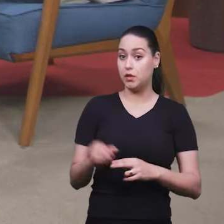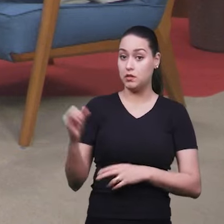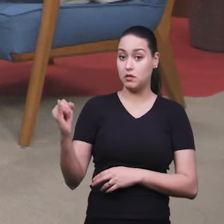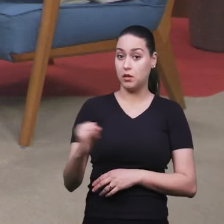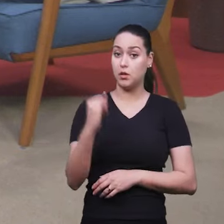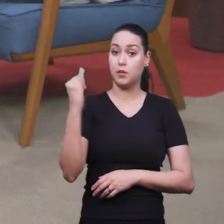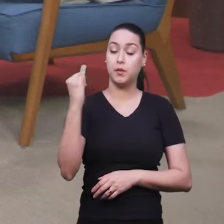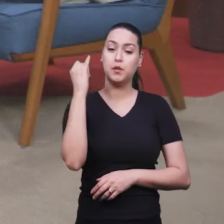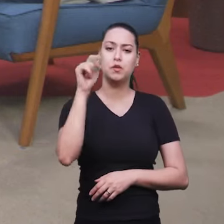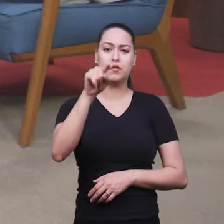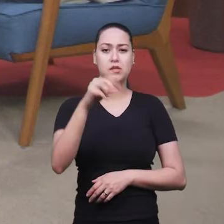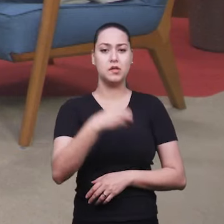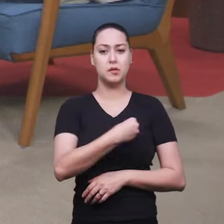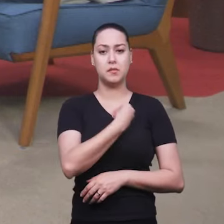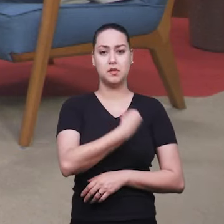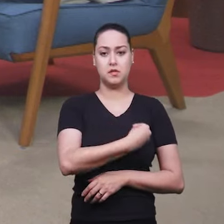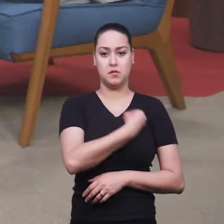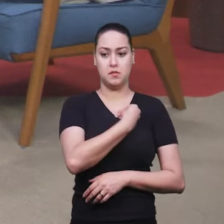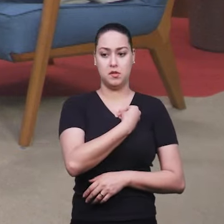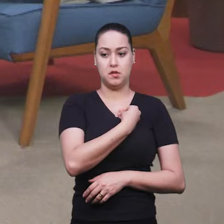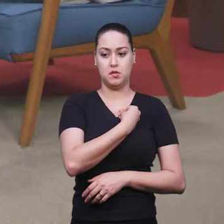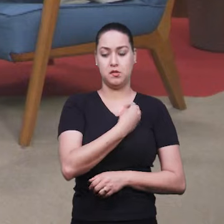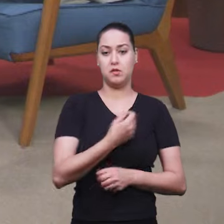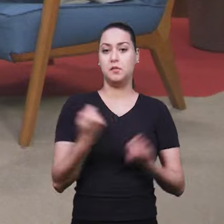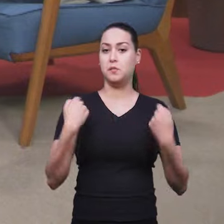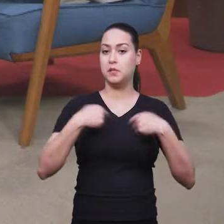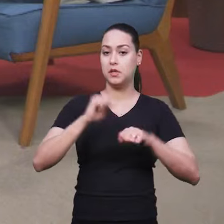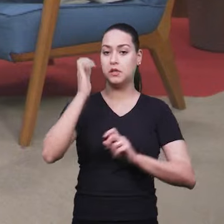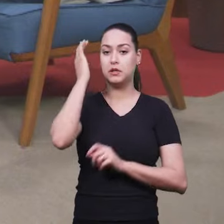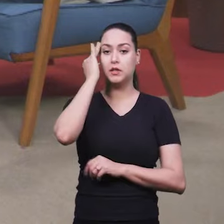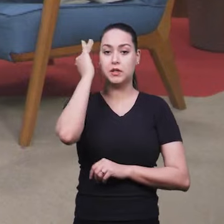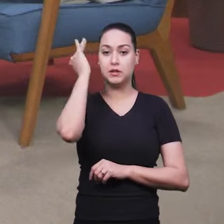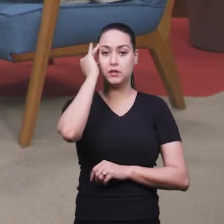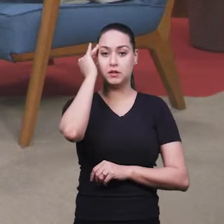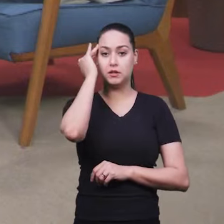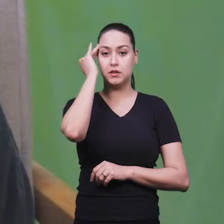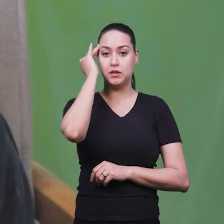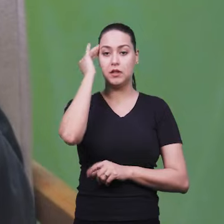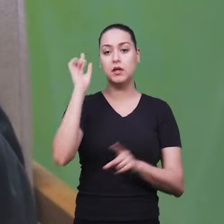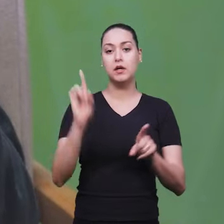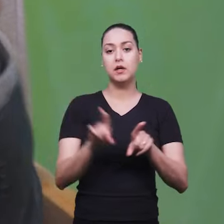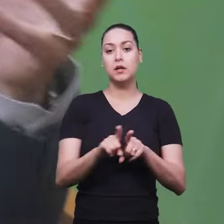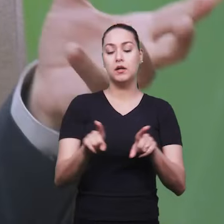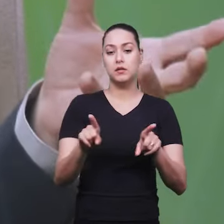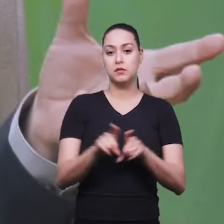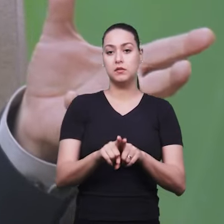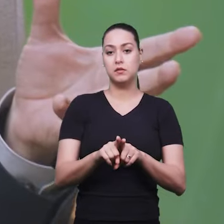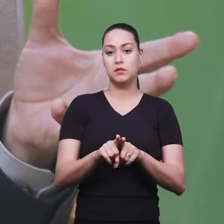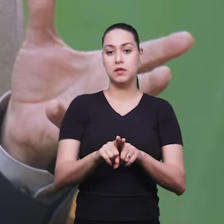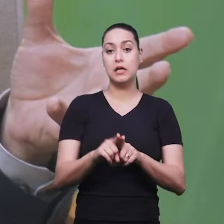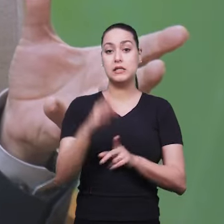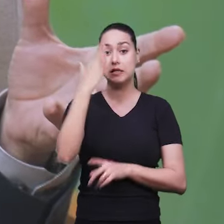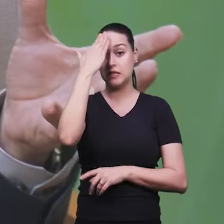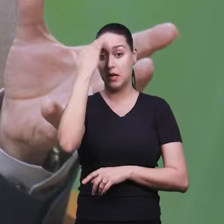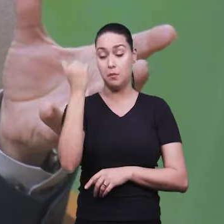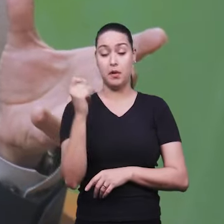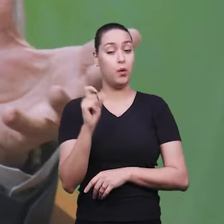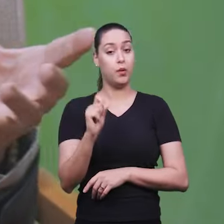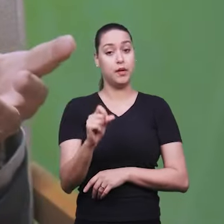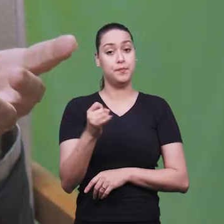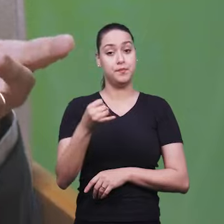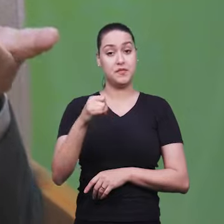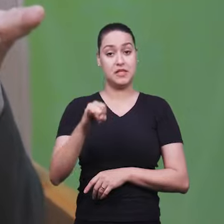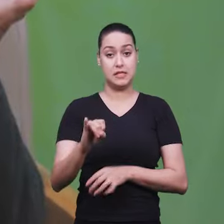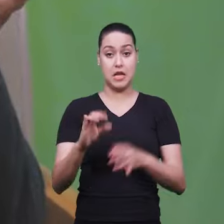importante, você que está participando conosco, ter a consciência e também o reconhecimento